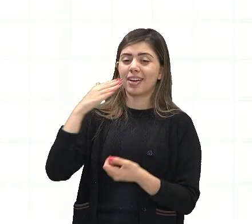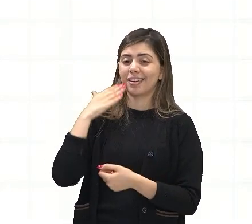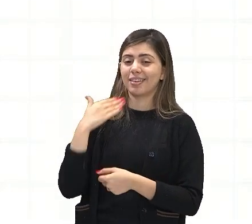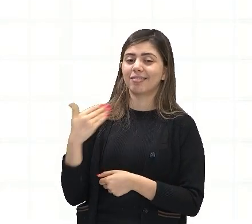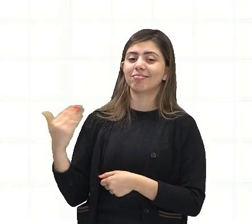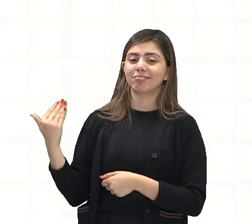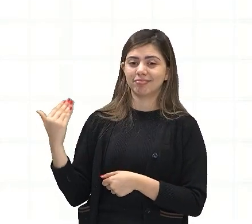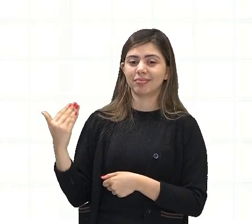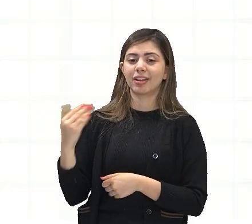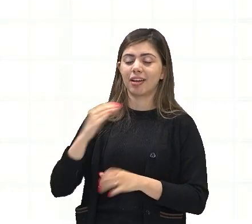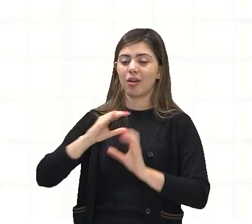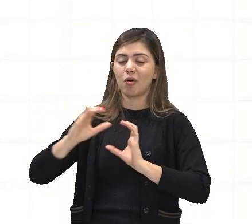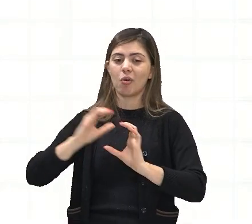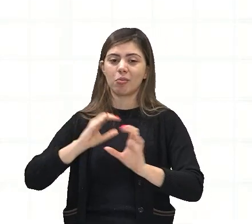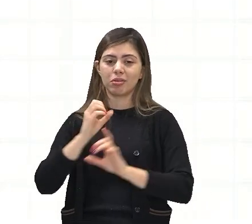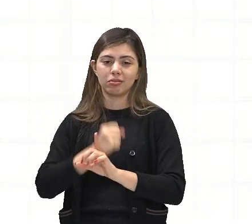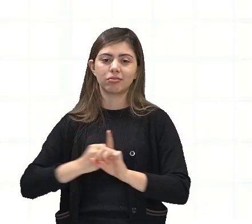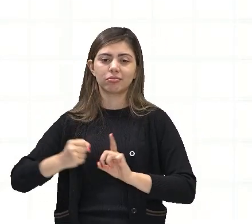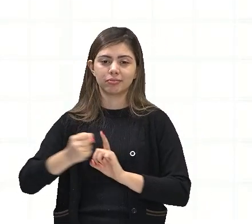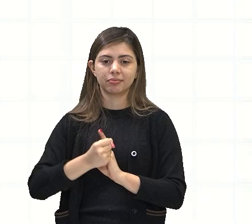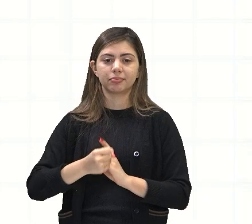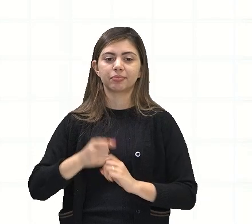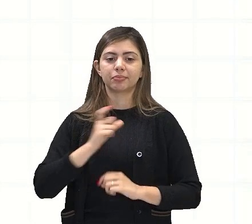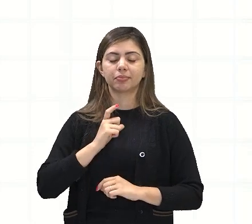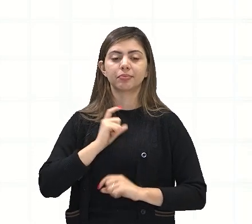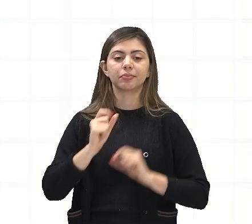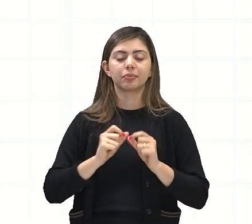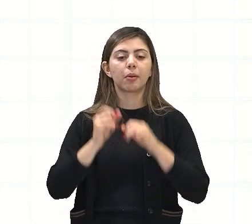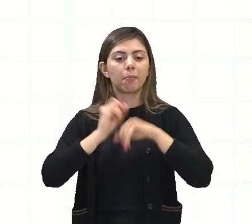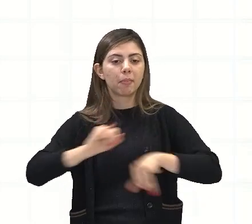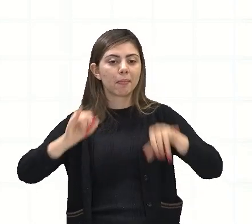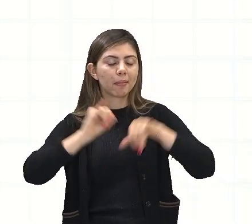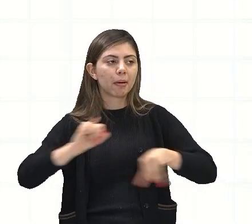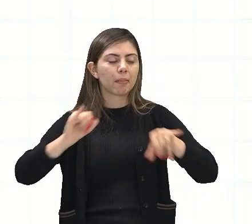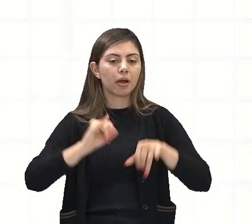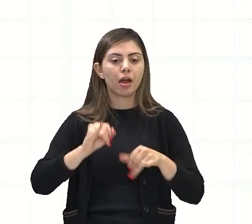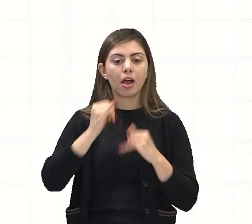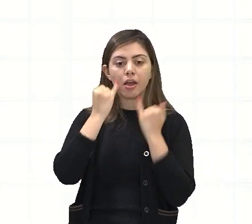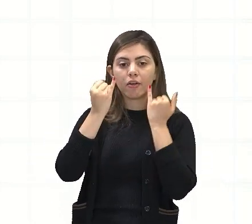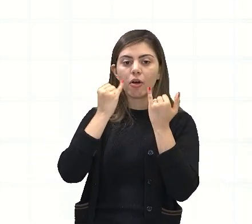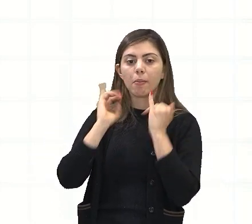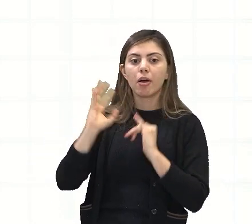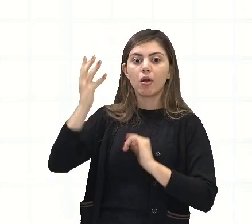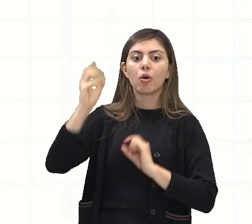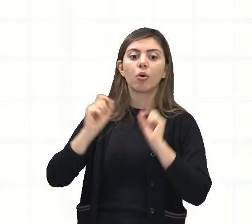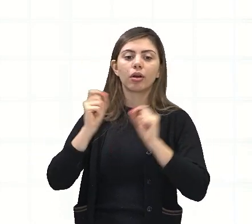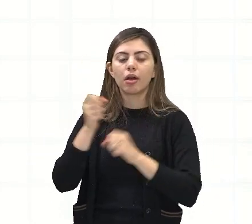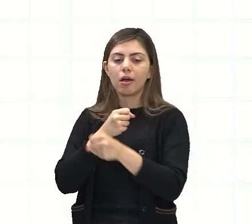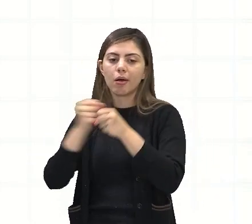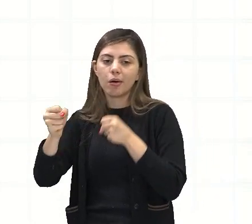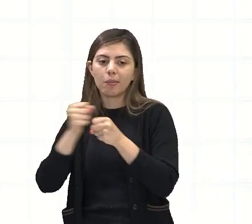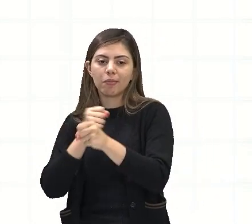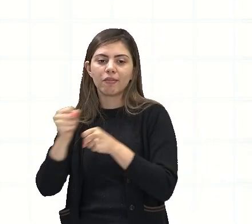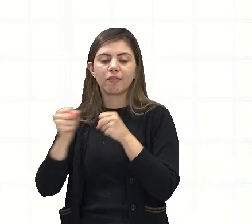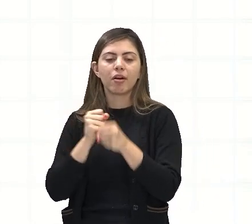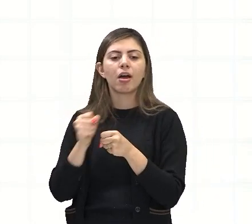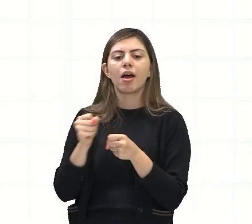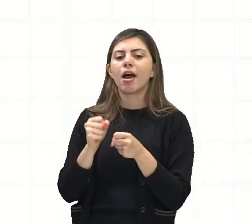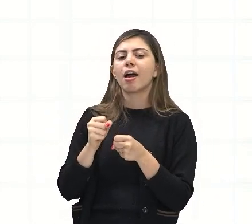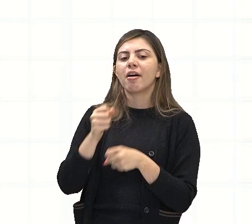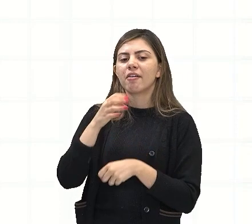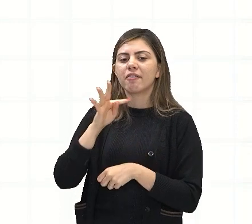situações de comunicação social. Olha aí o que nós temos. Propaganda, notícia, reportagem,